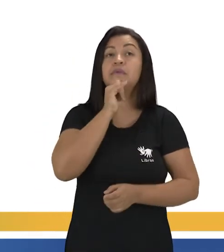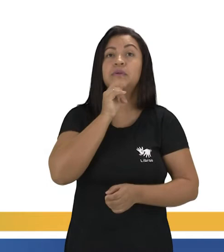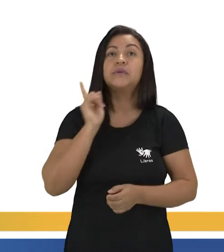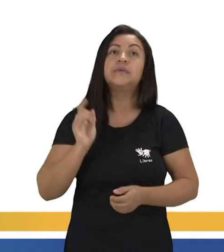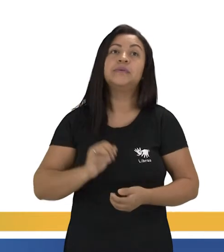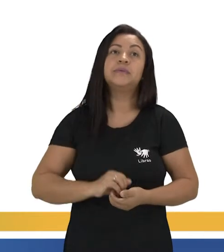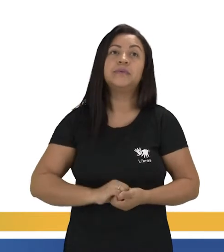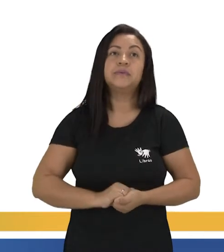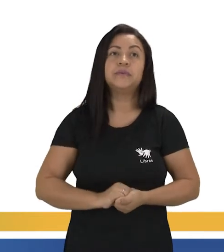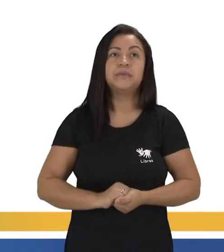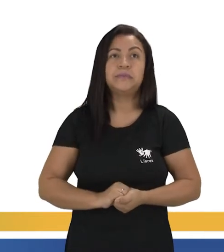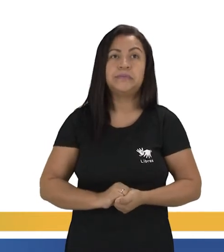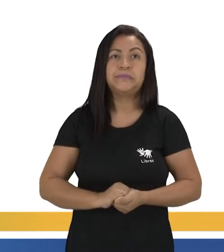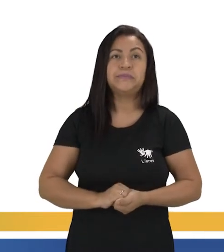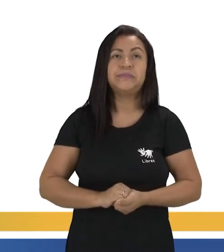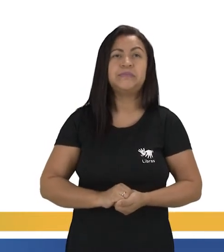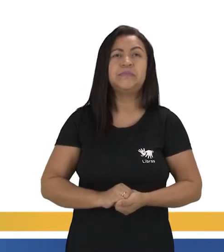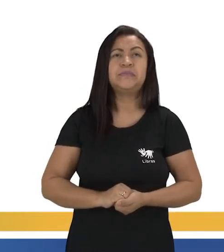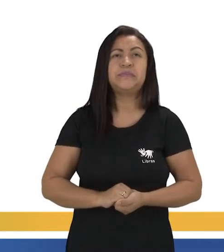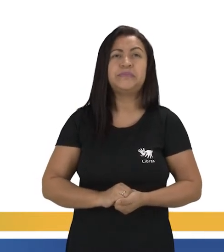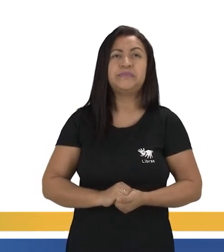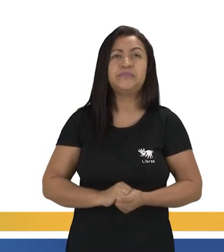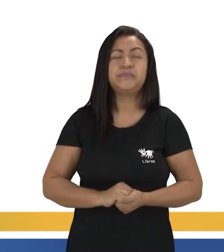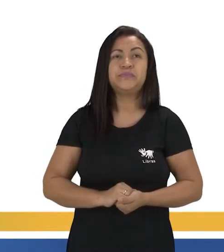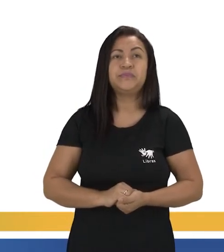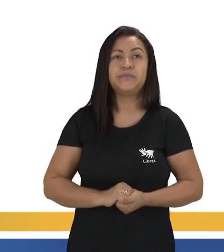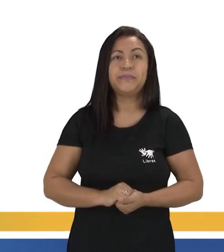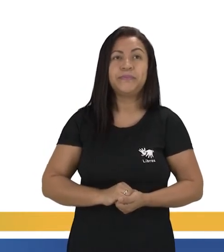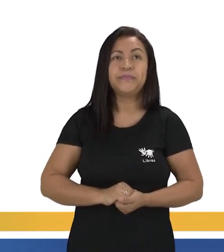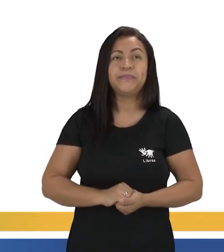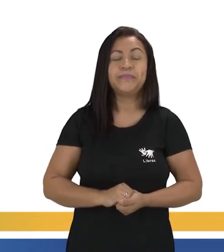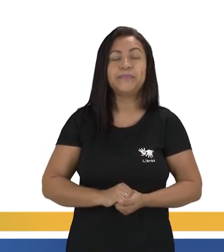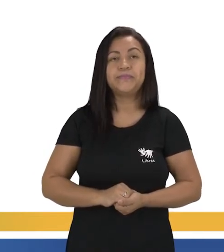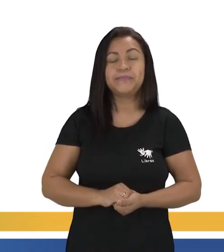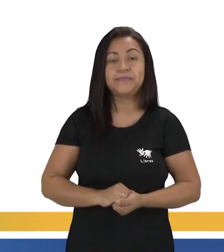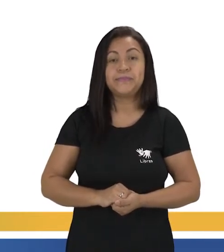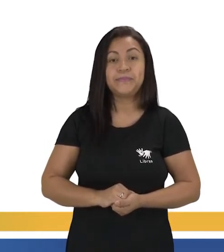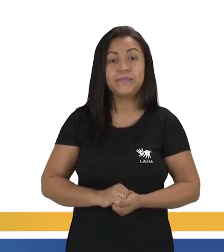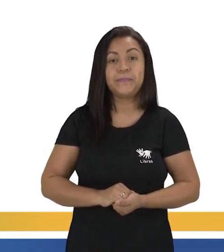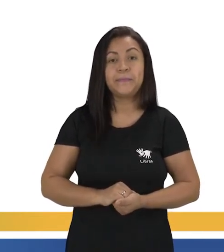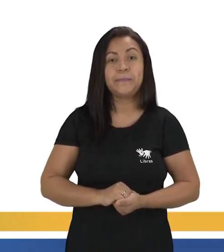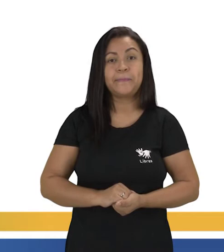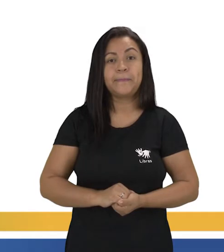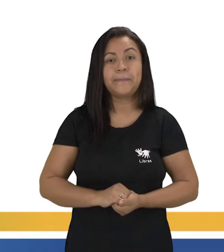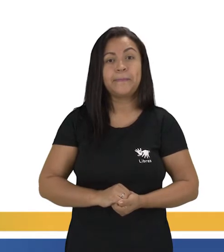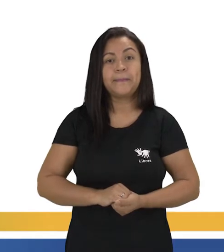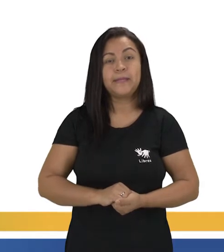If I had done homework, I wouldn't have been stressed.